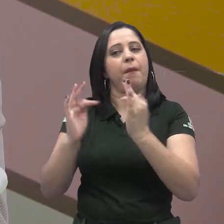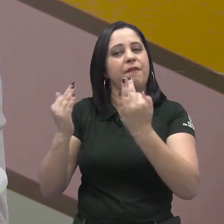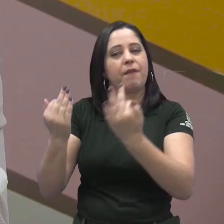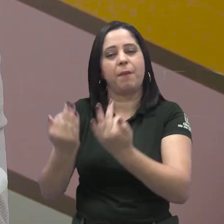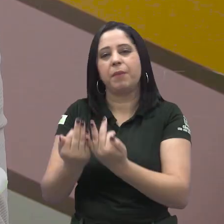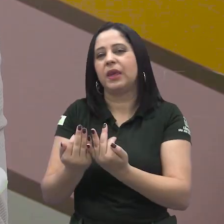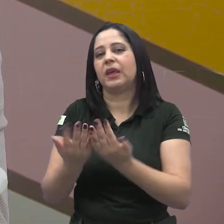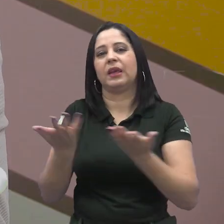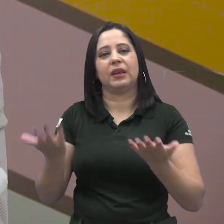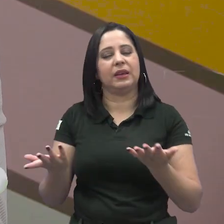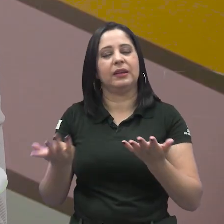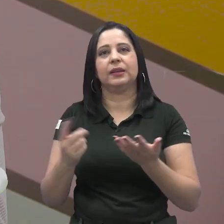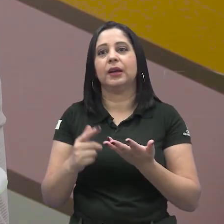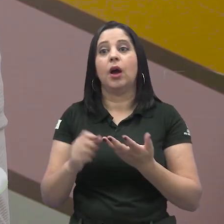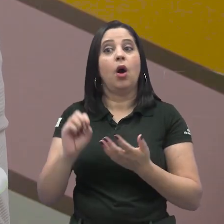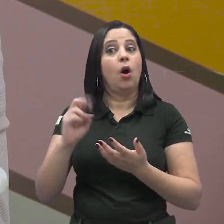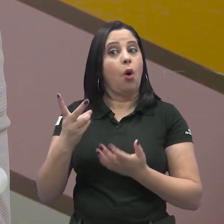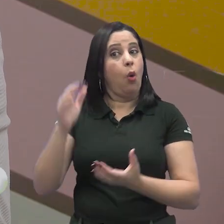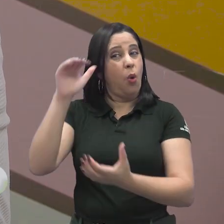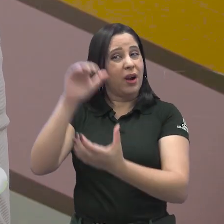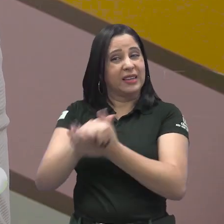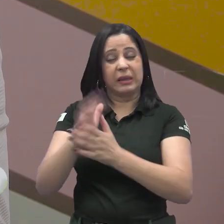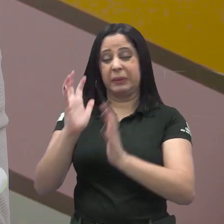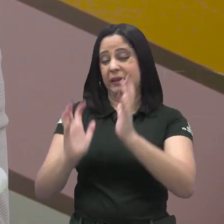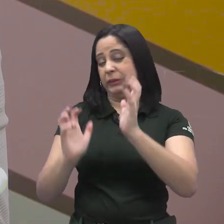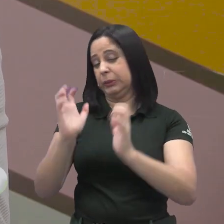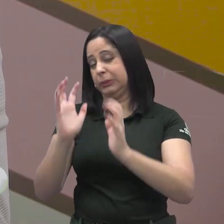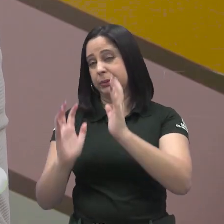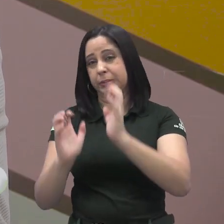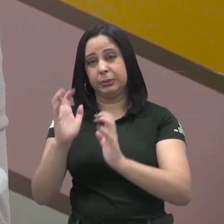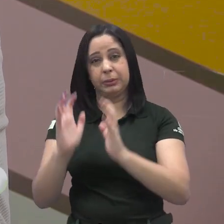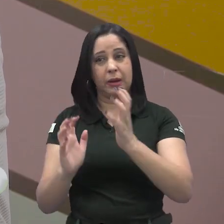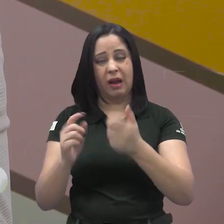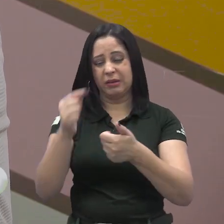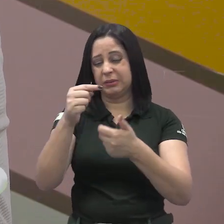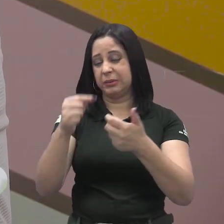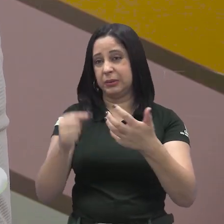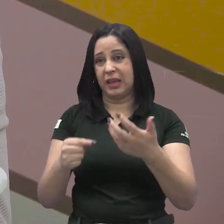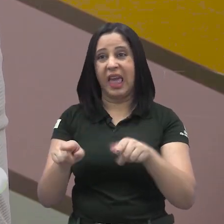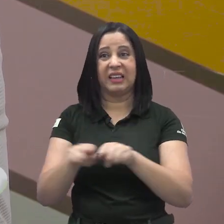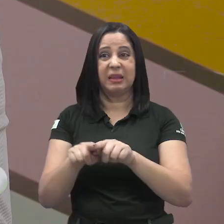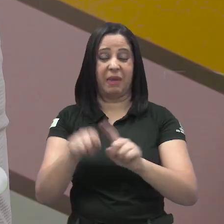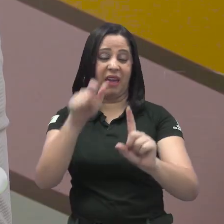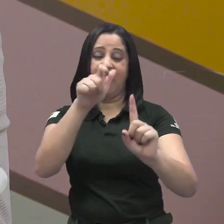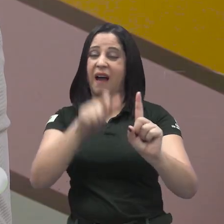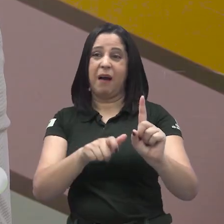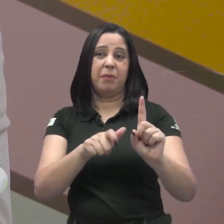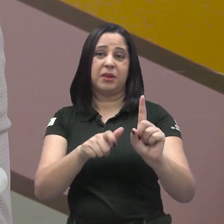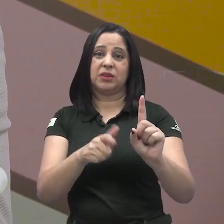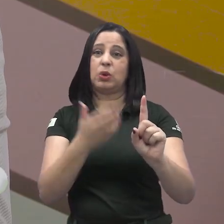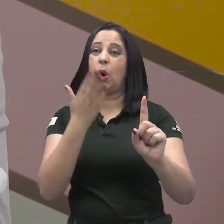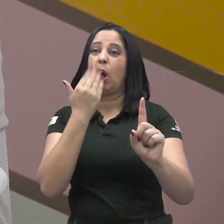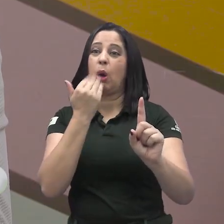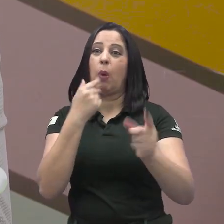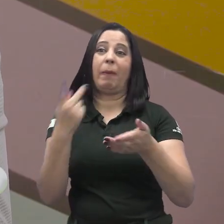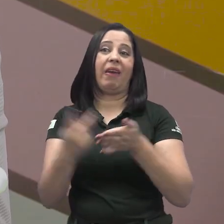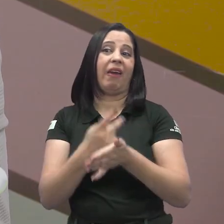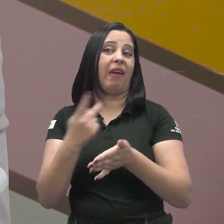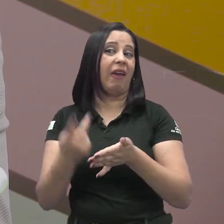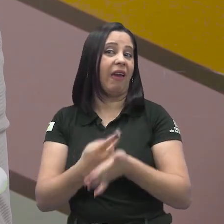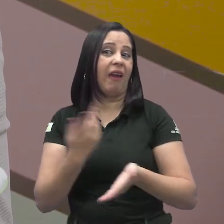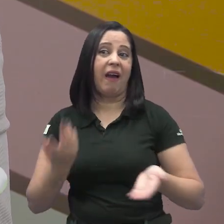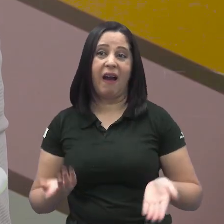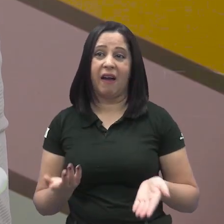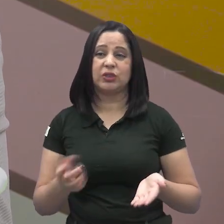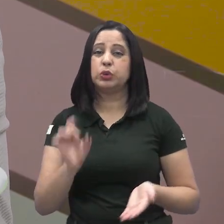estresse eventualmente conjugal, e aí entra um tipo de alimentação que infelizmente tende a ser um padrão, né, de